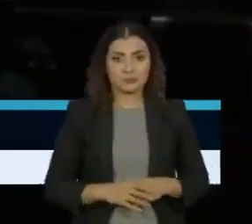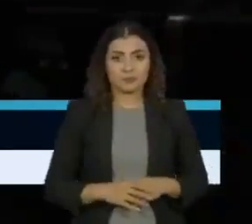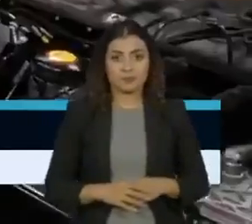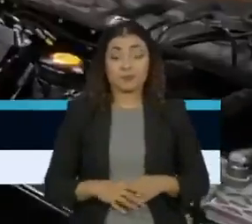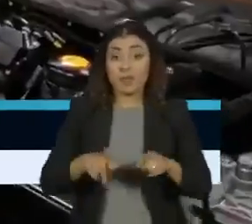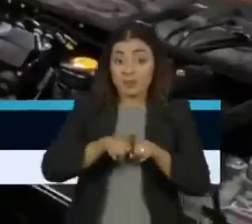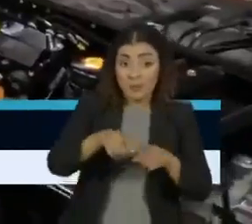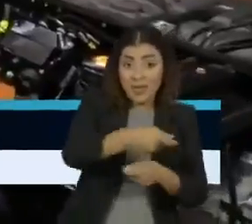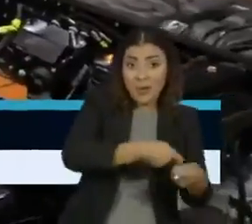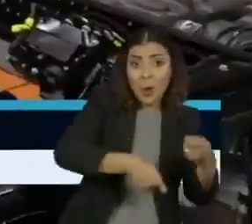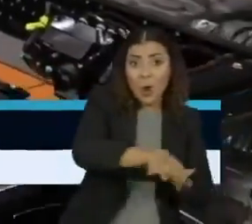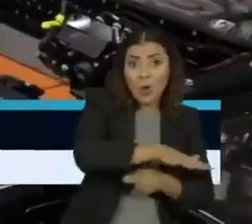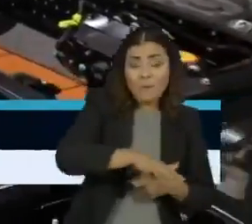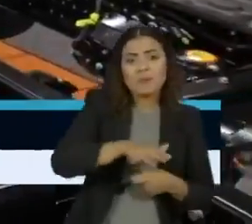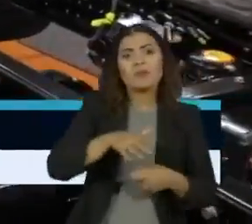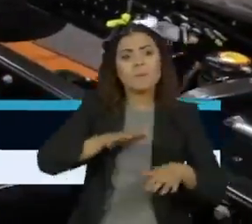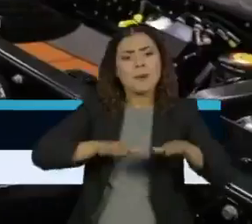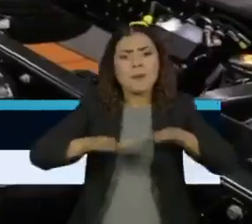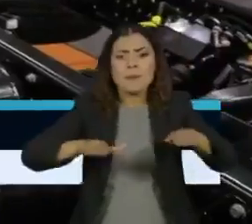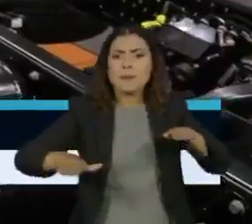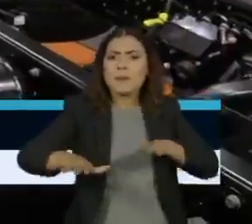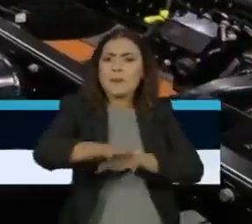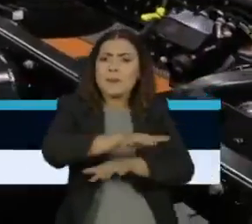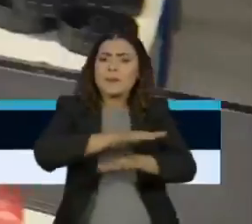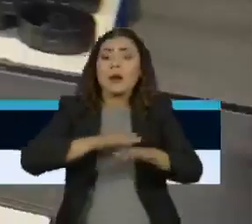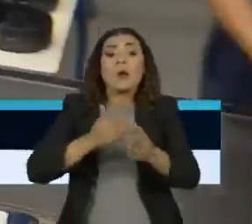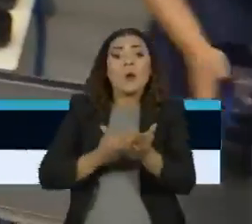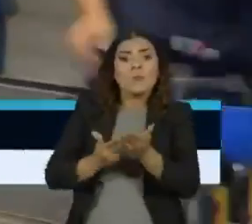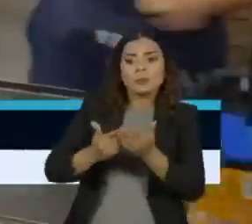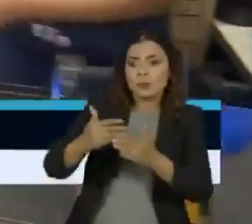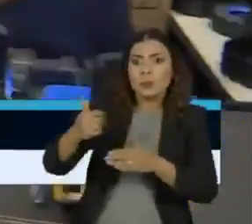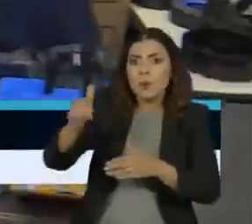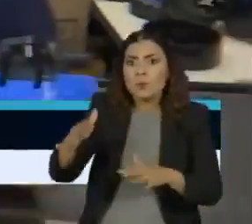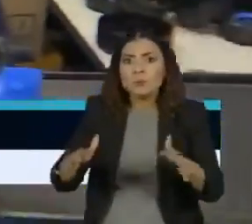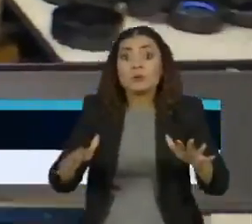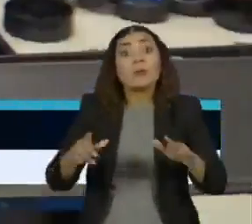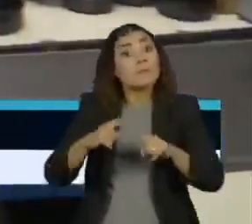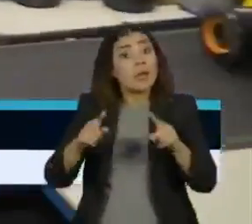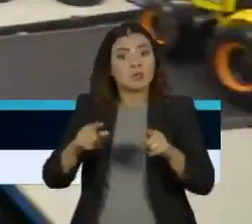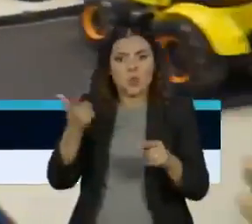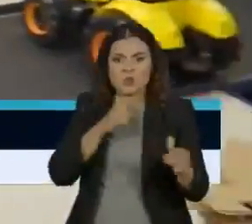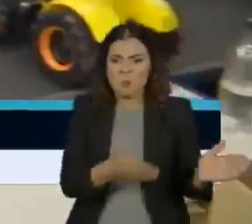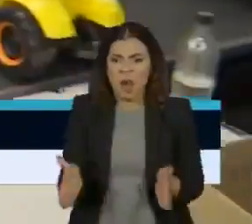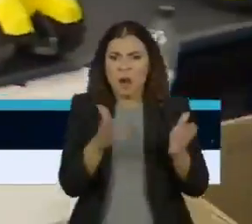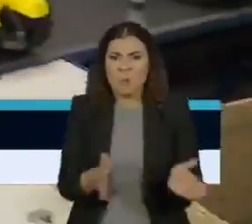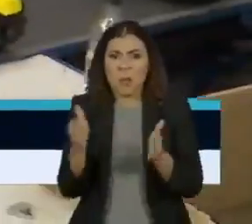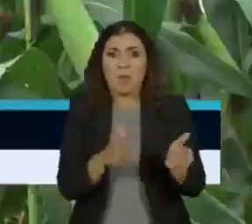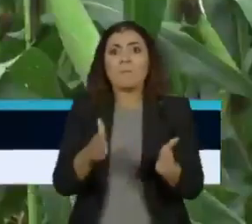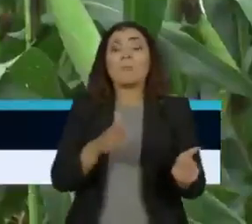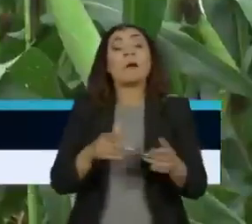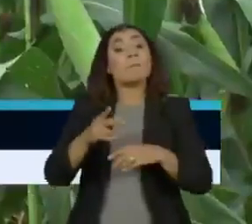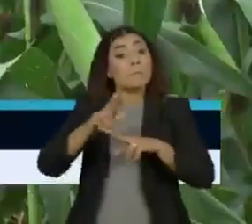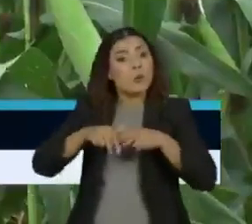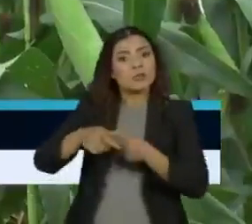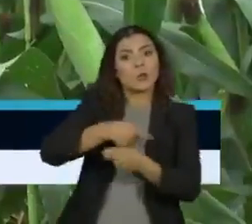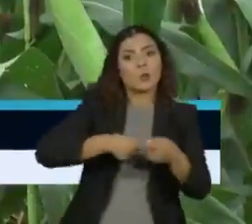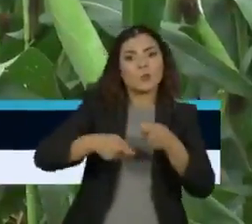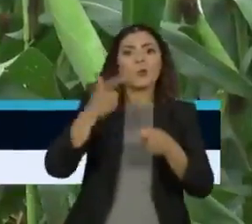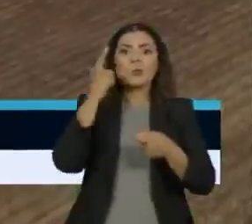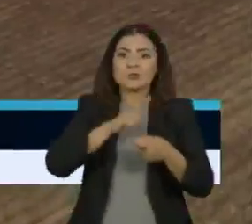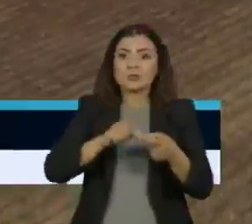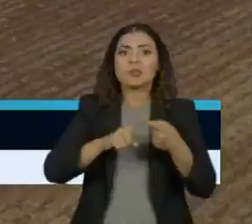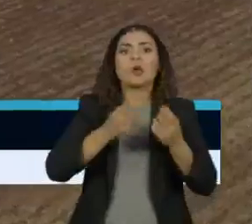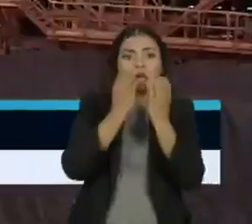Na economia, os primeiros movimentos pareciam promissores, baseado em larga escala no sucesso no exterior de commodities